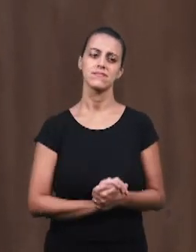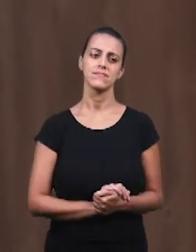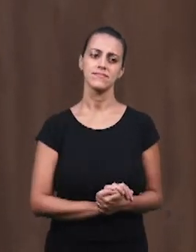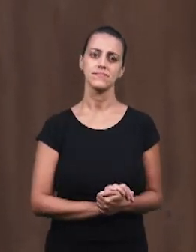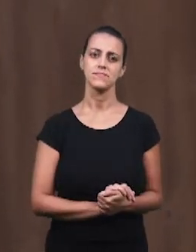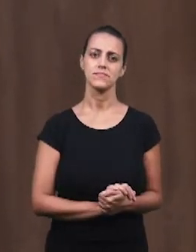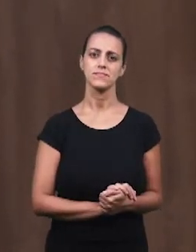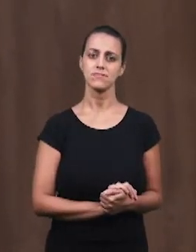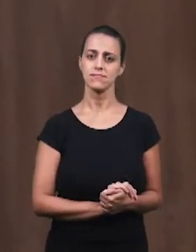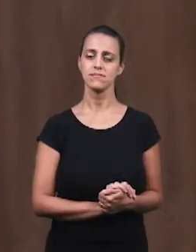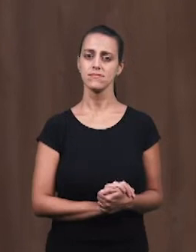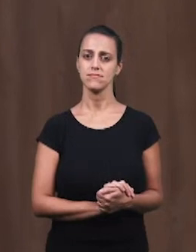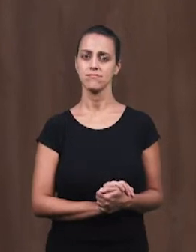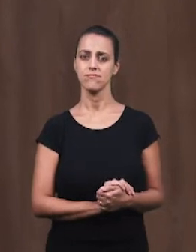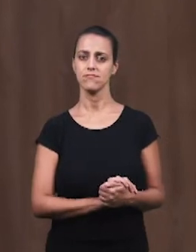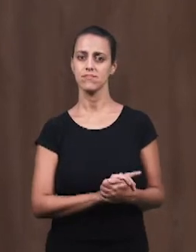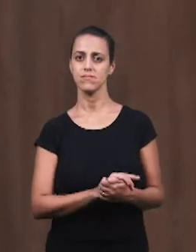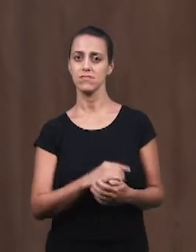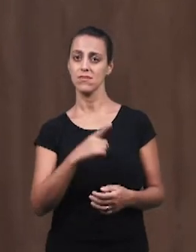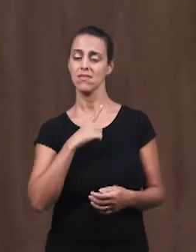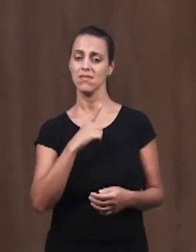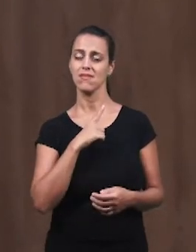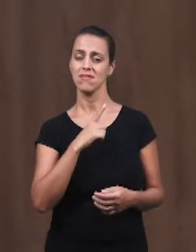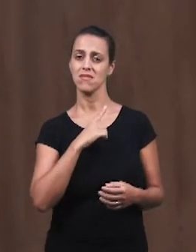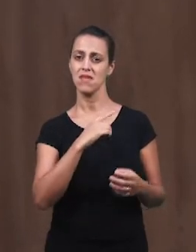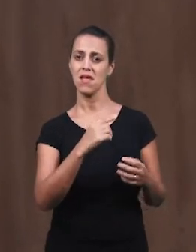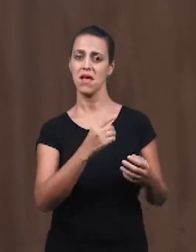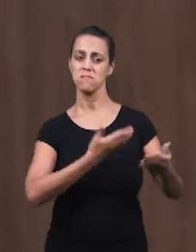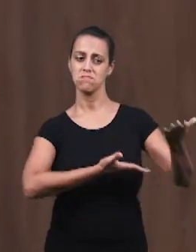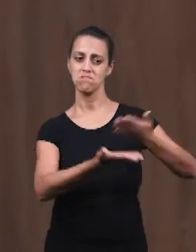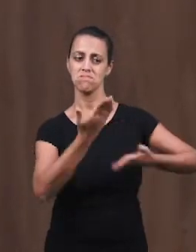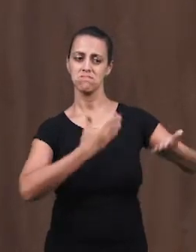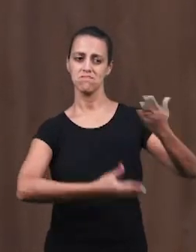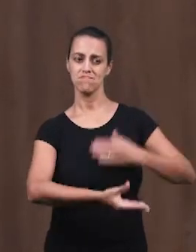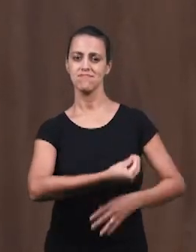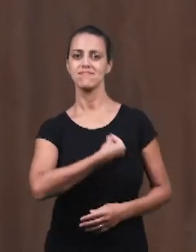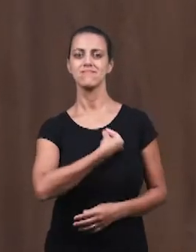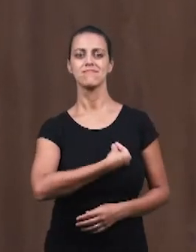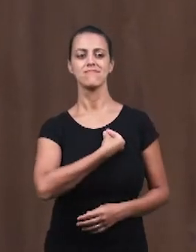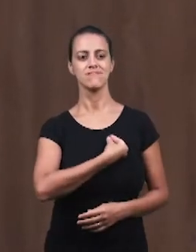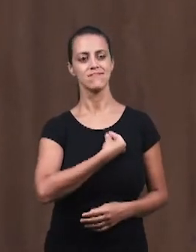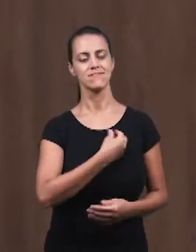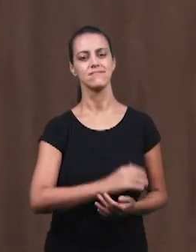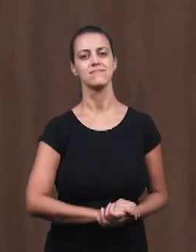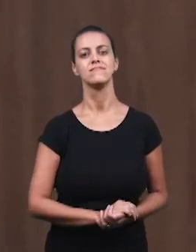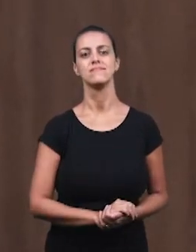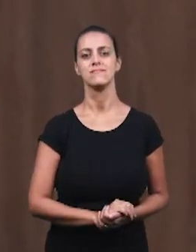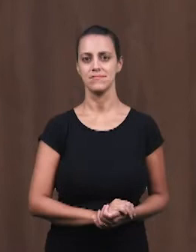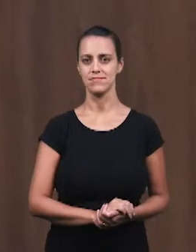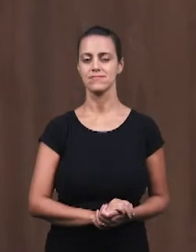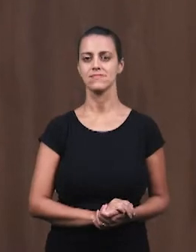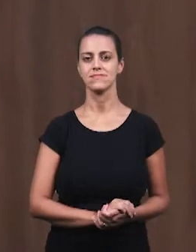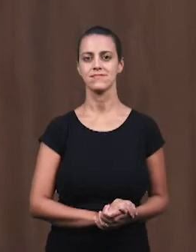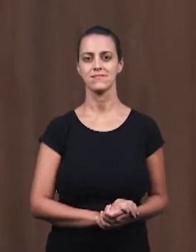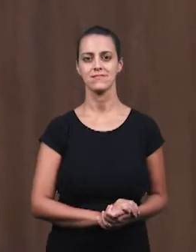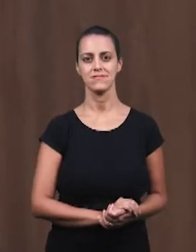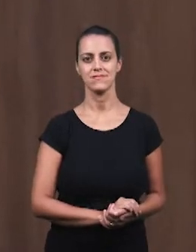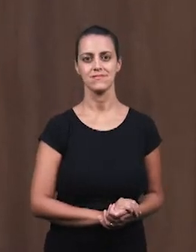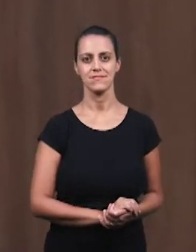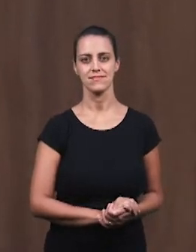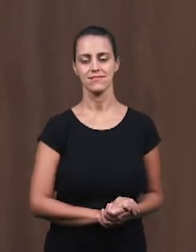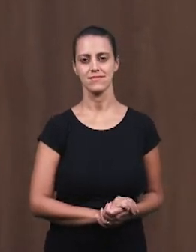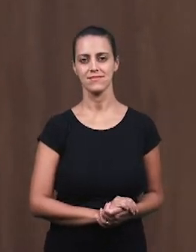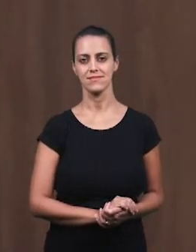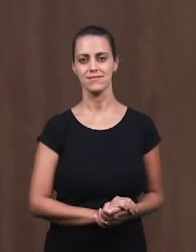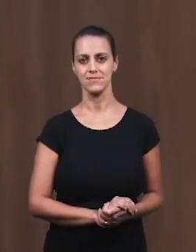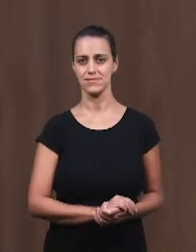igreja de Bodocongó 3. Recentemente tivemos uma participação de Bodocongó 4. Agora Bodocongó 3,